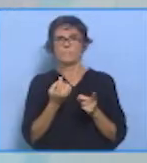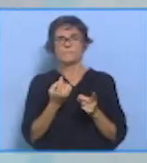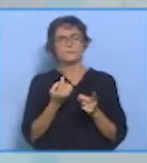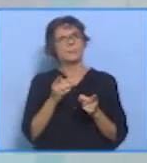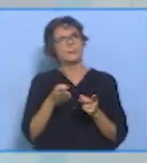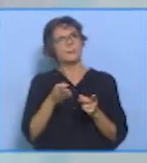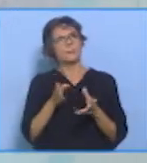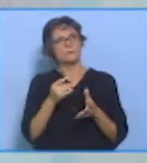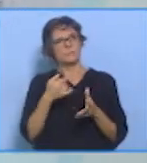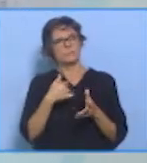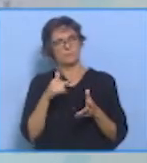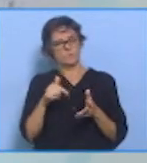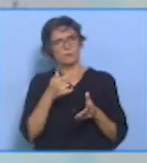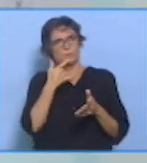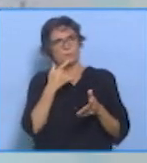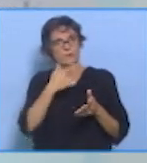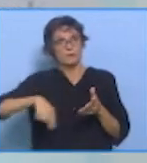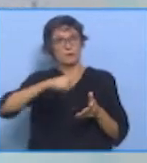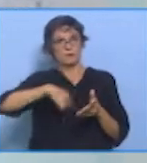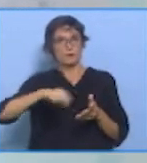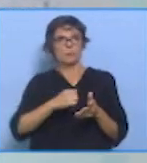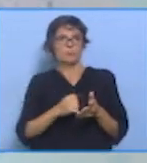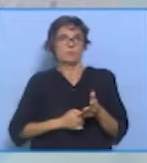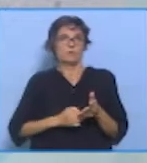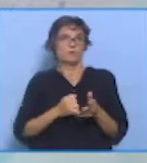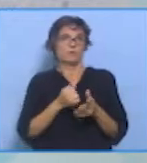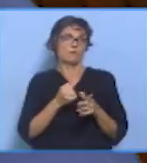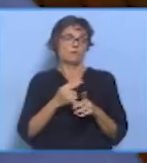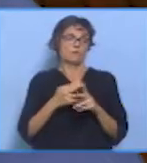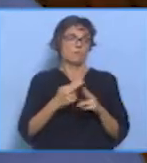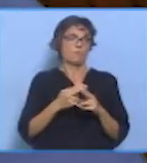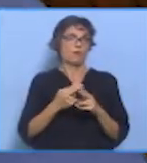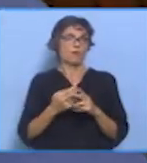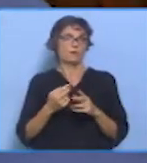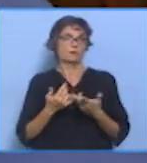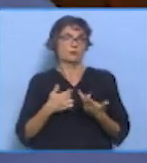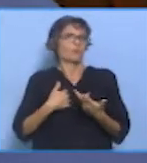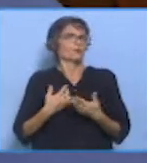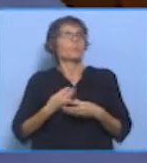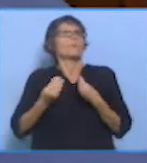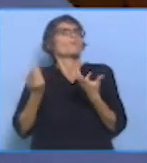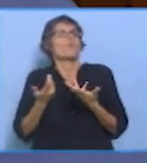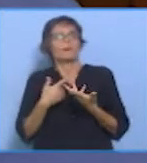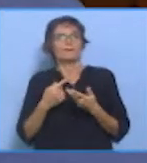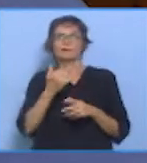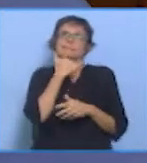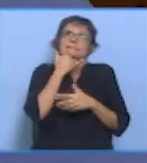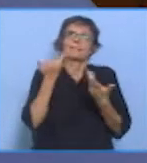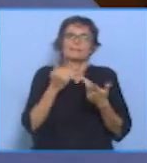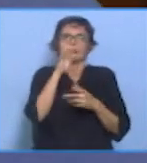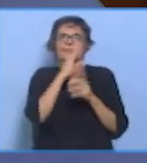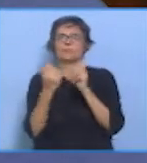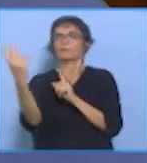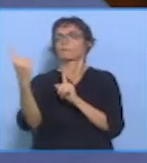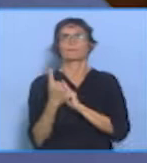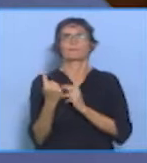que nós, católicos romanos, é que somos os bons, ficamos muito contentes quando venham ter connosco. Todos nós também conhecemos imensas